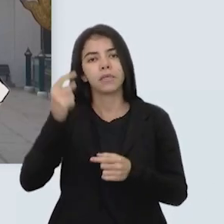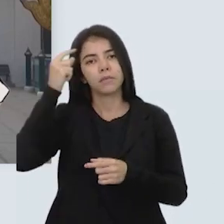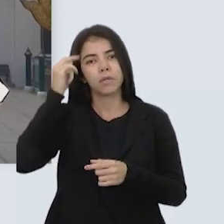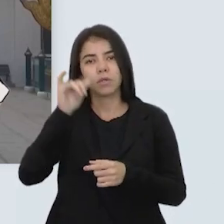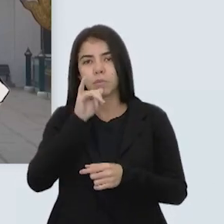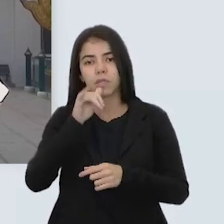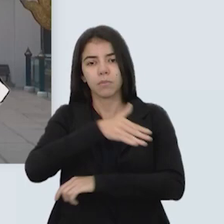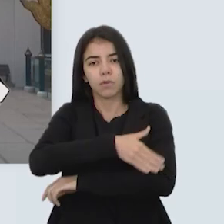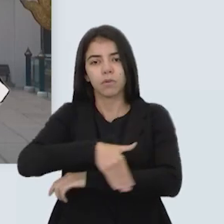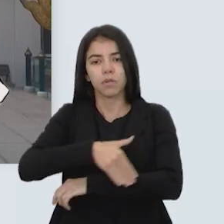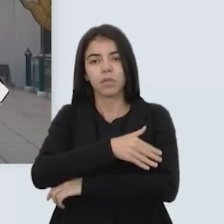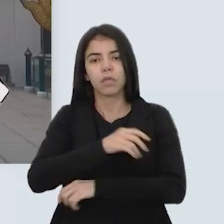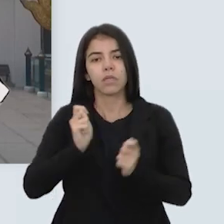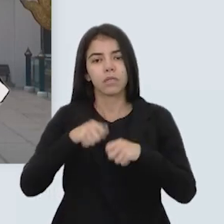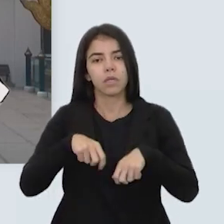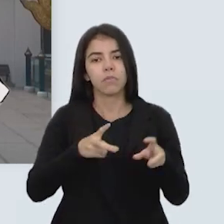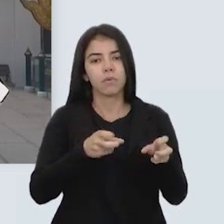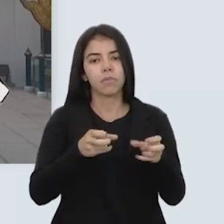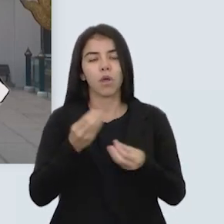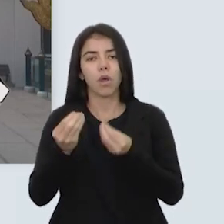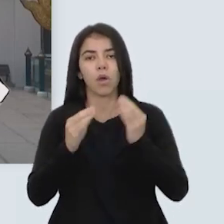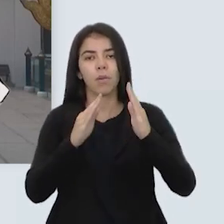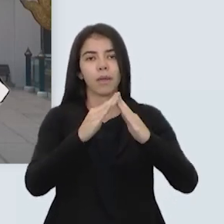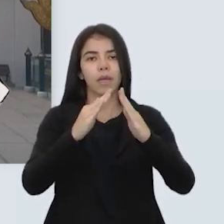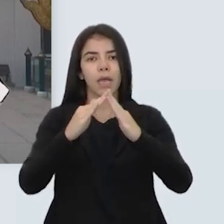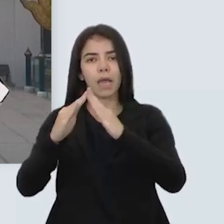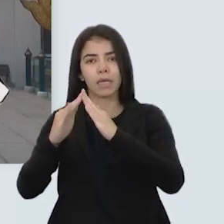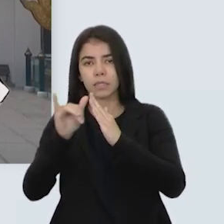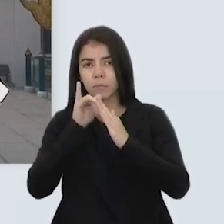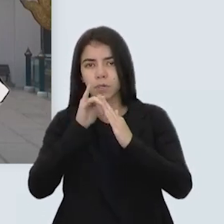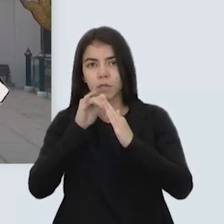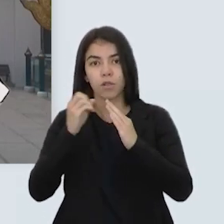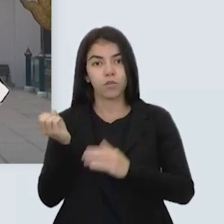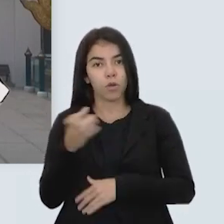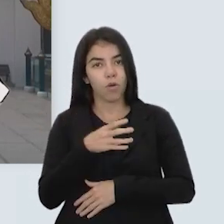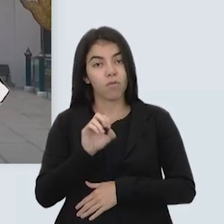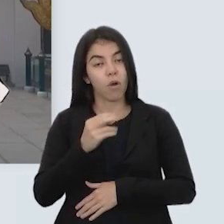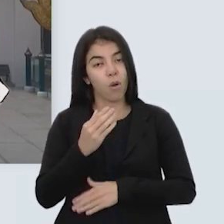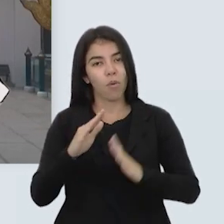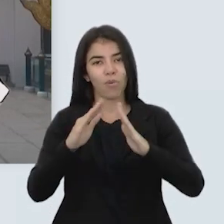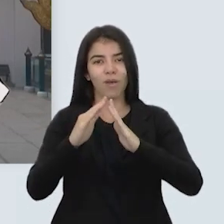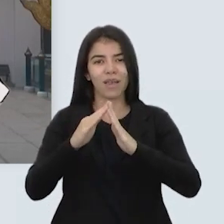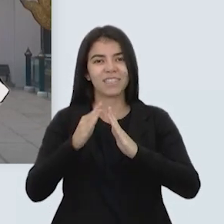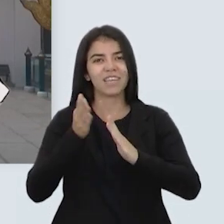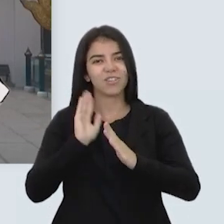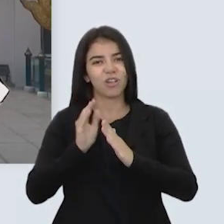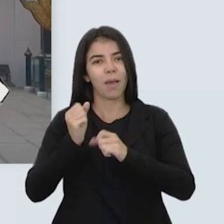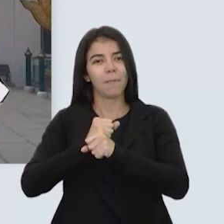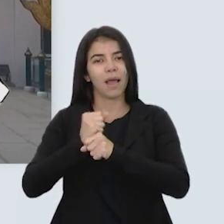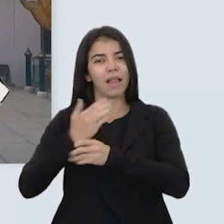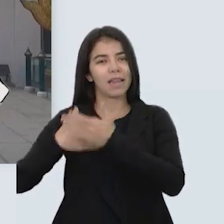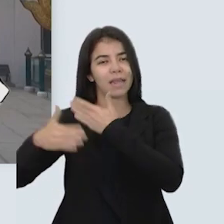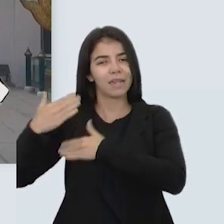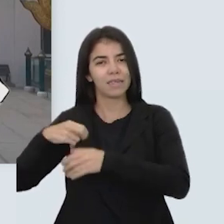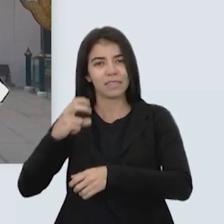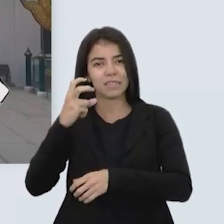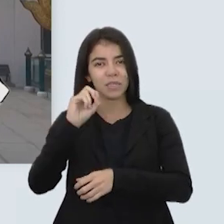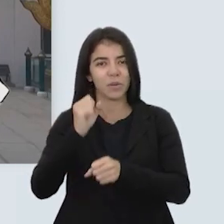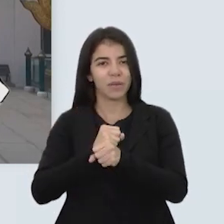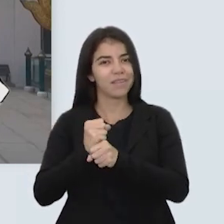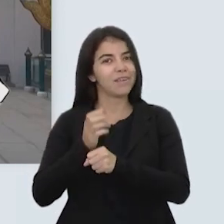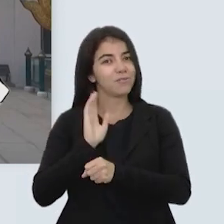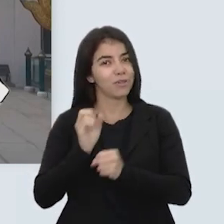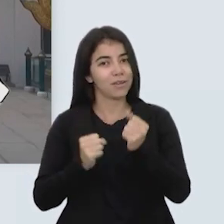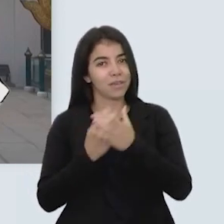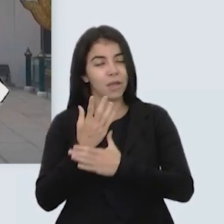rua. É possível perceber quais casas foram construídas recentemente e quais casas têm mais de 50 anos de idade. A forma